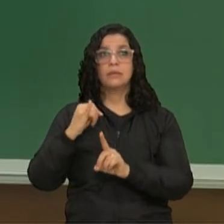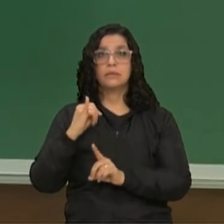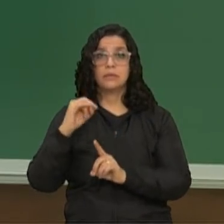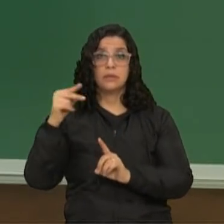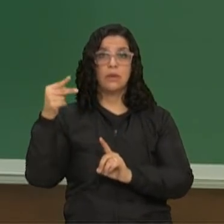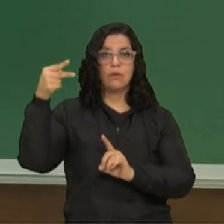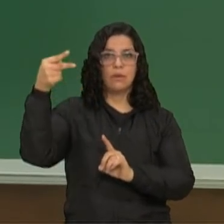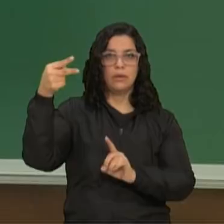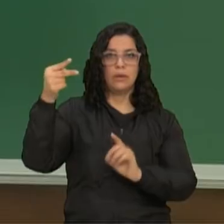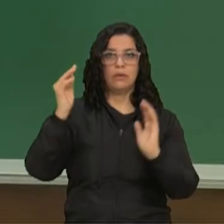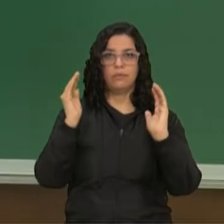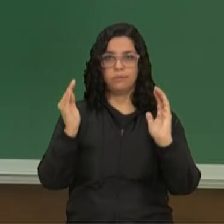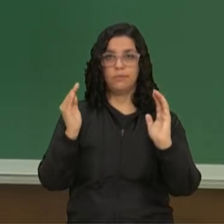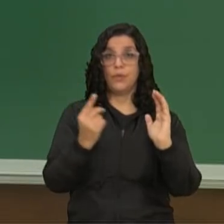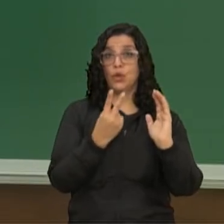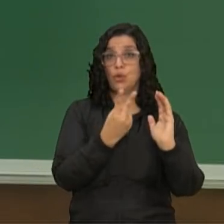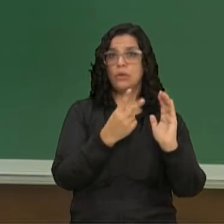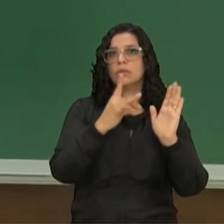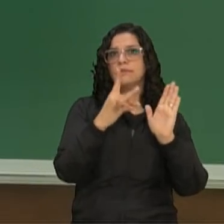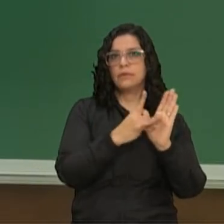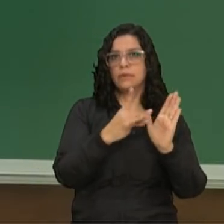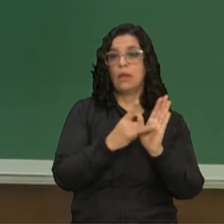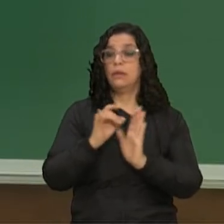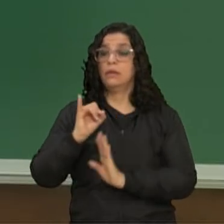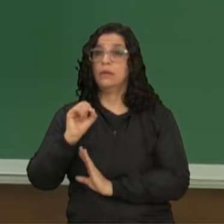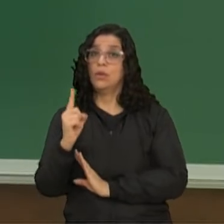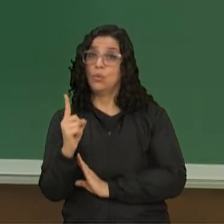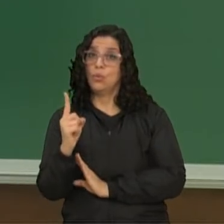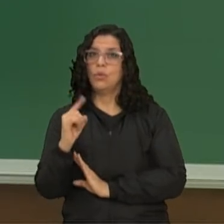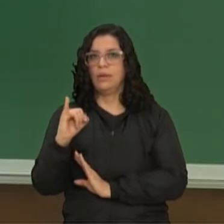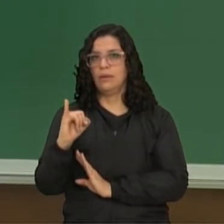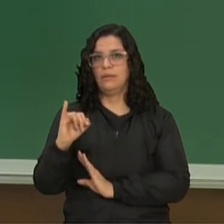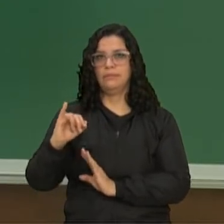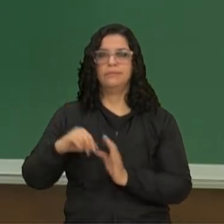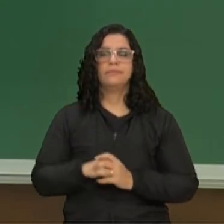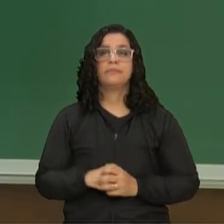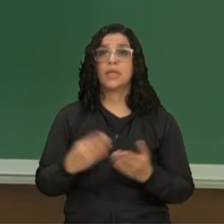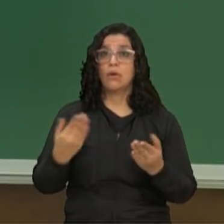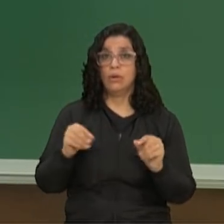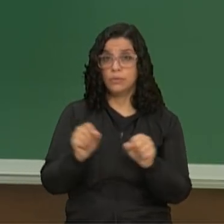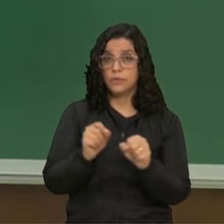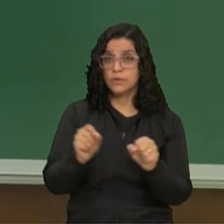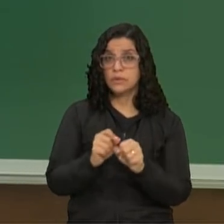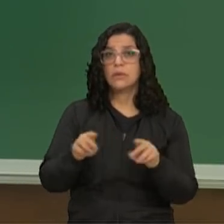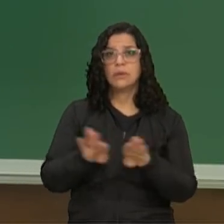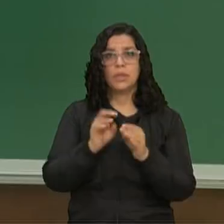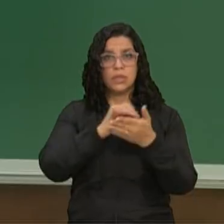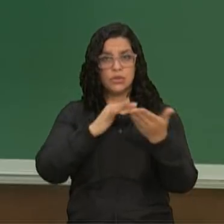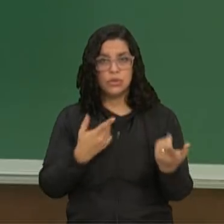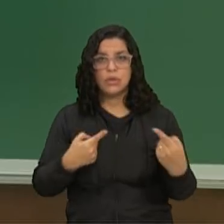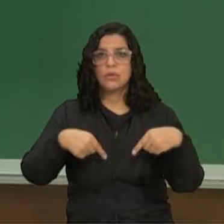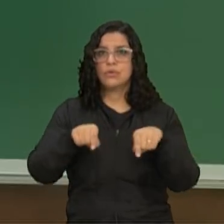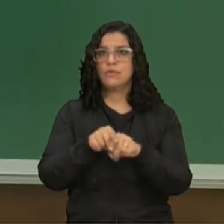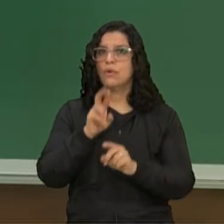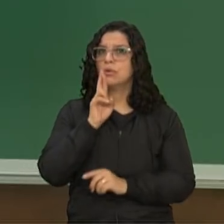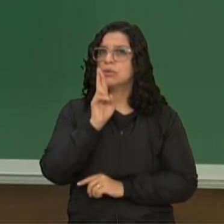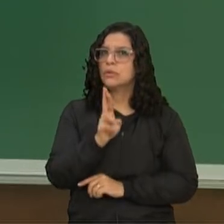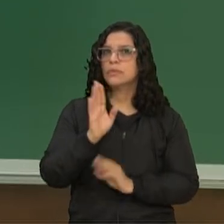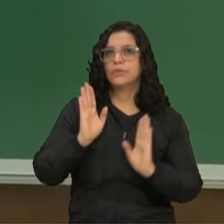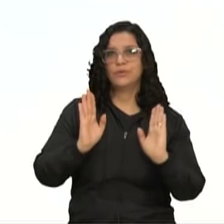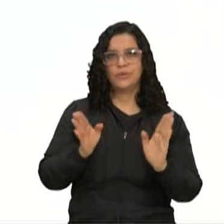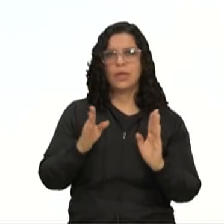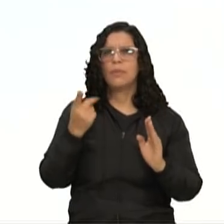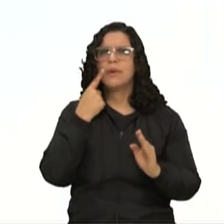parte real é 2 e a parte imaginária é 1i. Vamos aplicar o brodo notável e daqui a pouquinho a gente